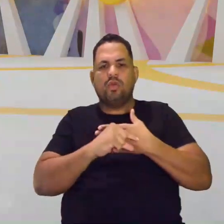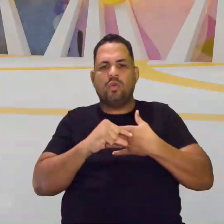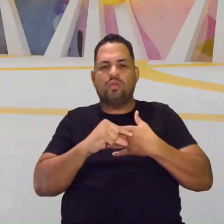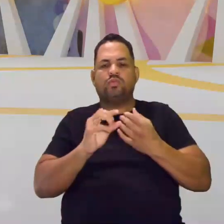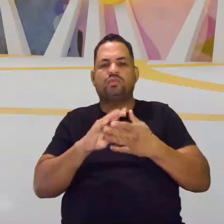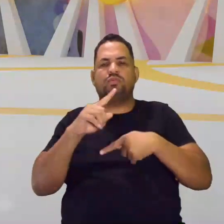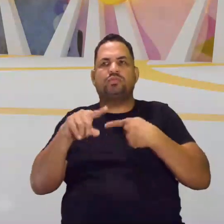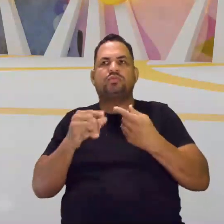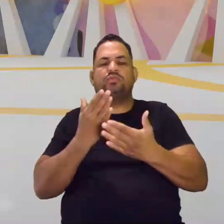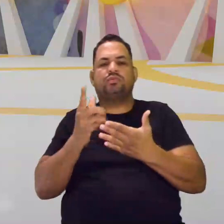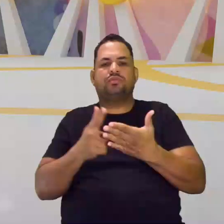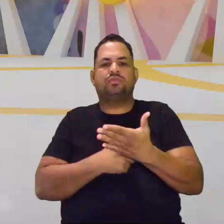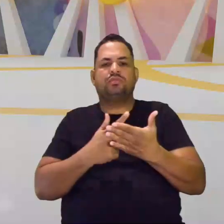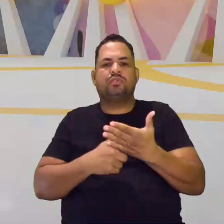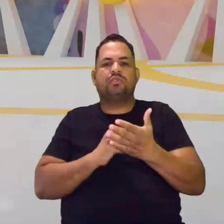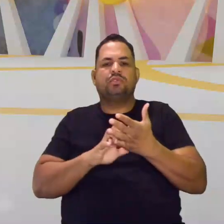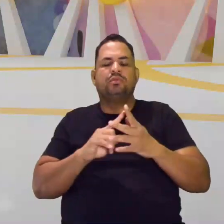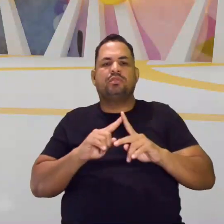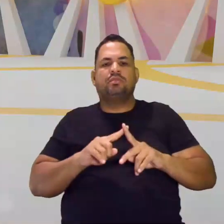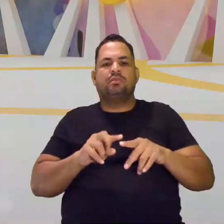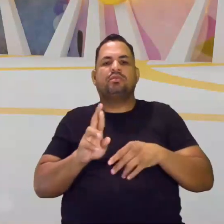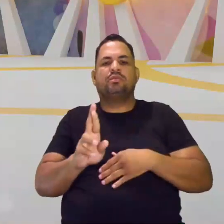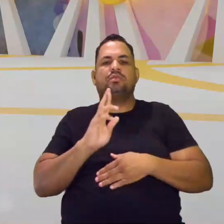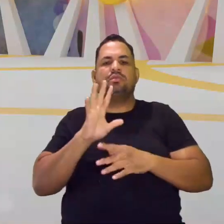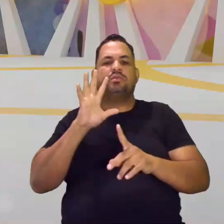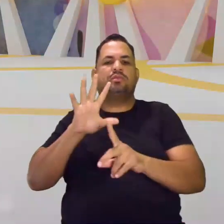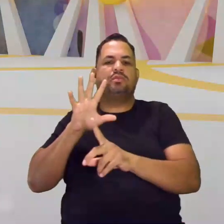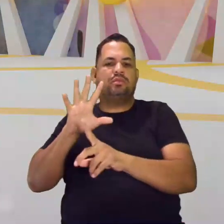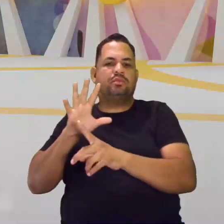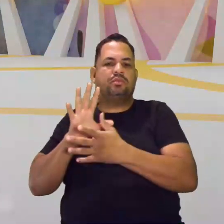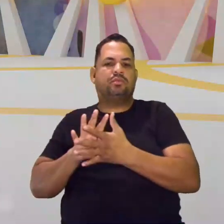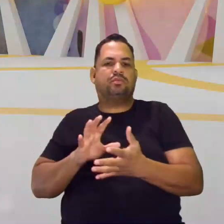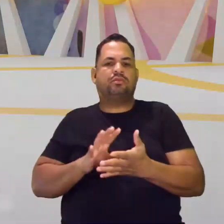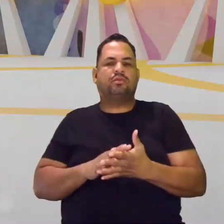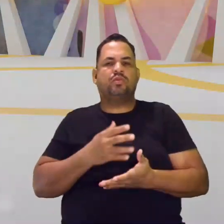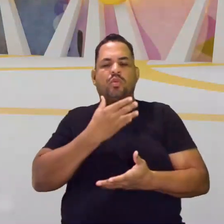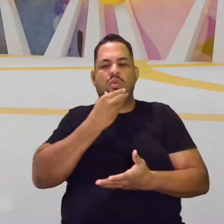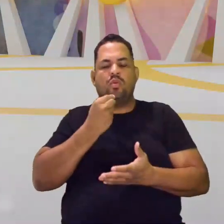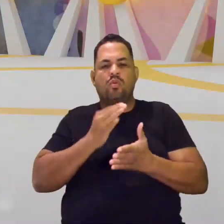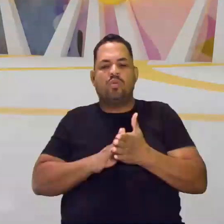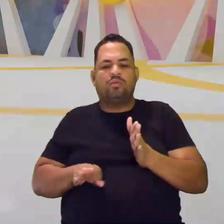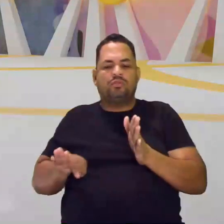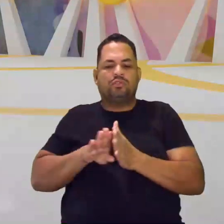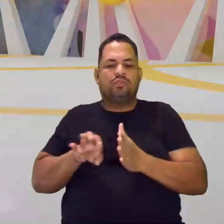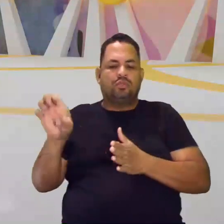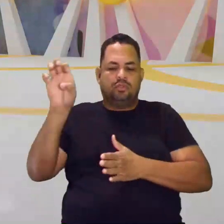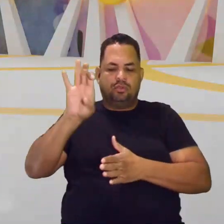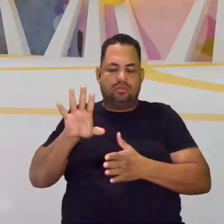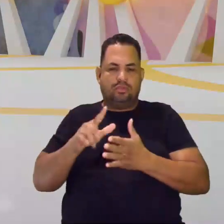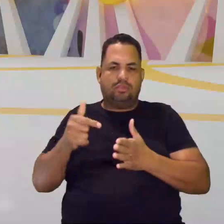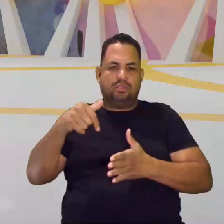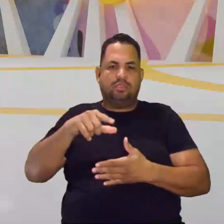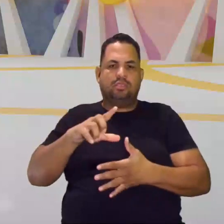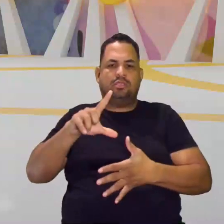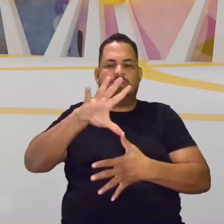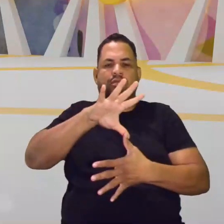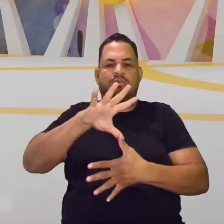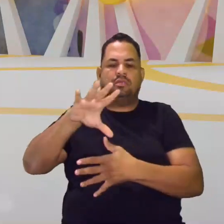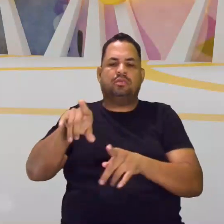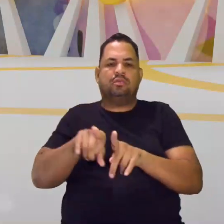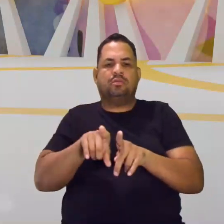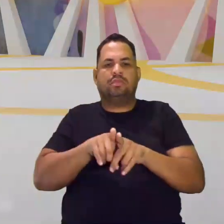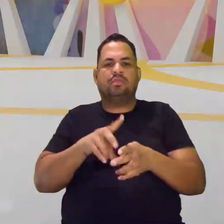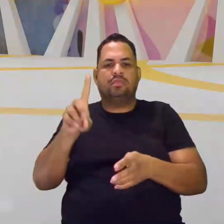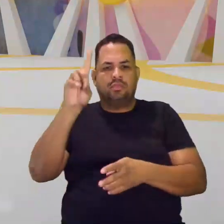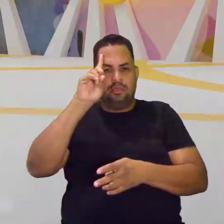mas mostrando aí os resultados dessa influência do colonizador aqui na nossa América, né? E no nosso dia a